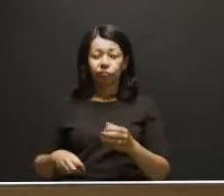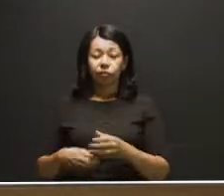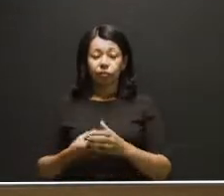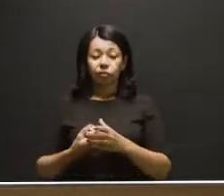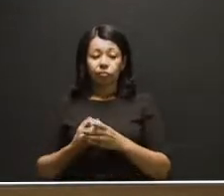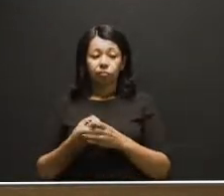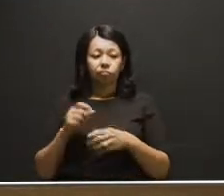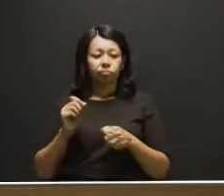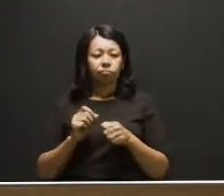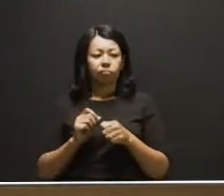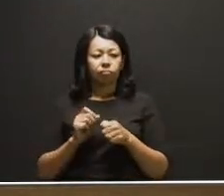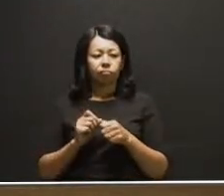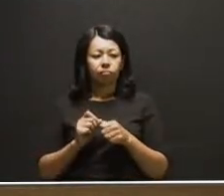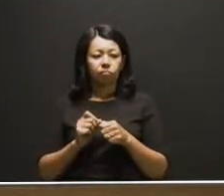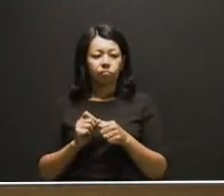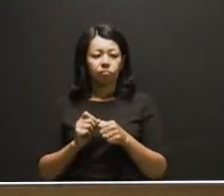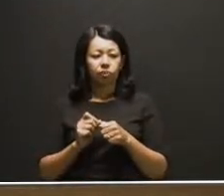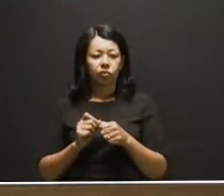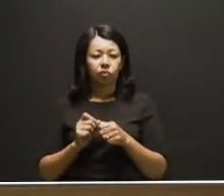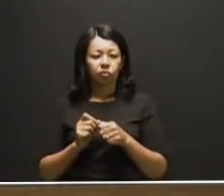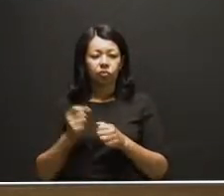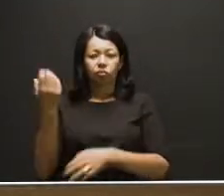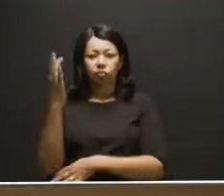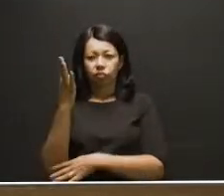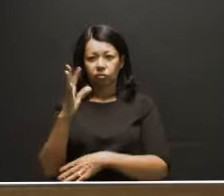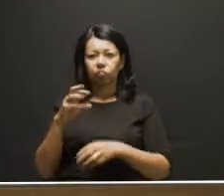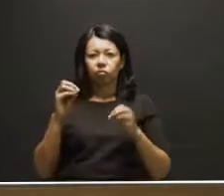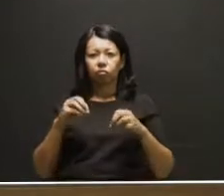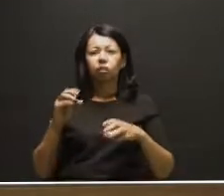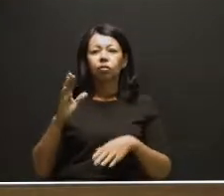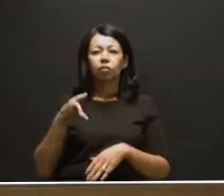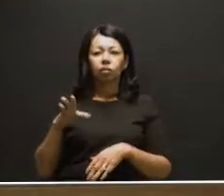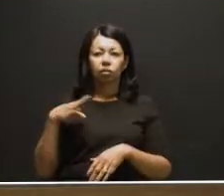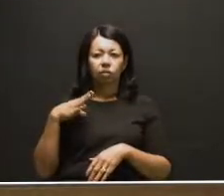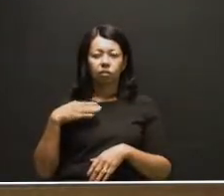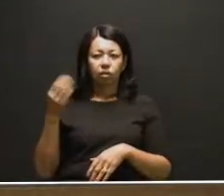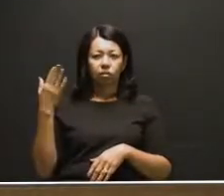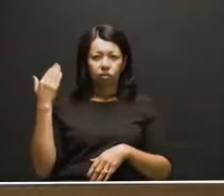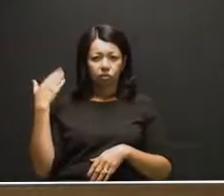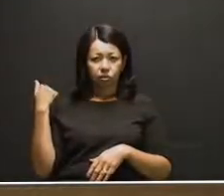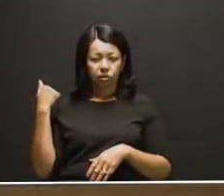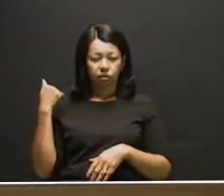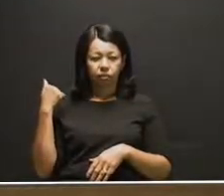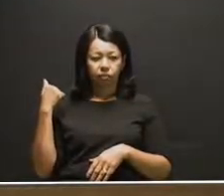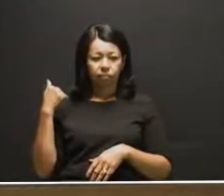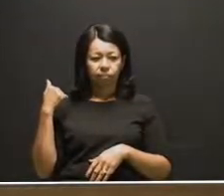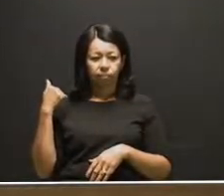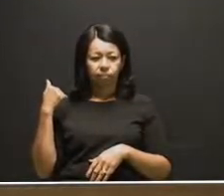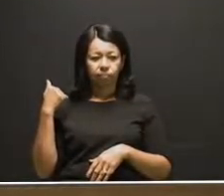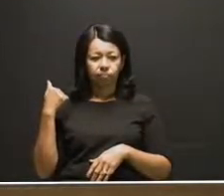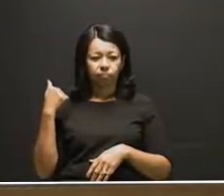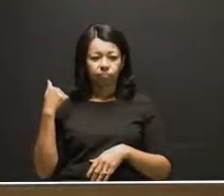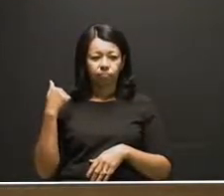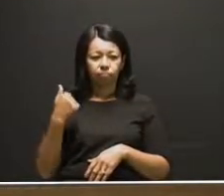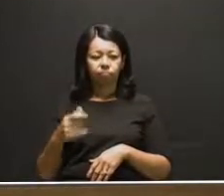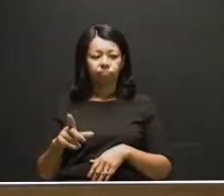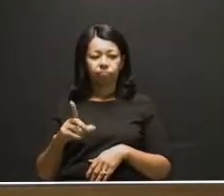foram plantadas no município já há muitos anos e na época do saudoso